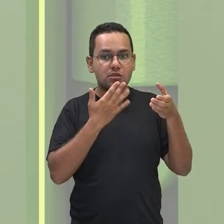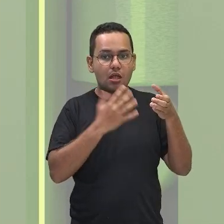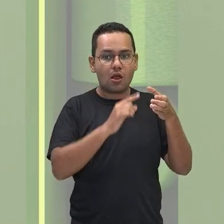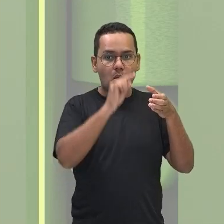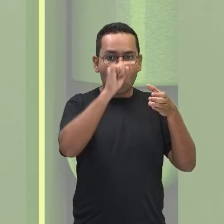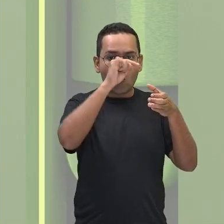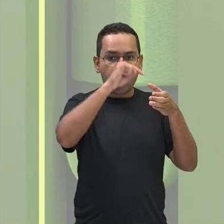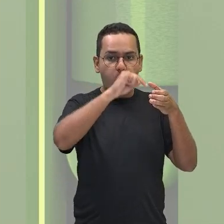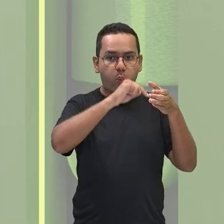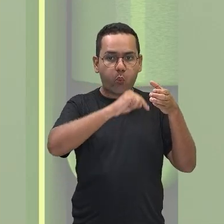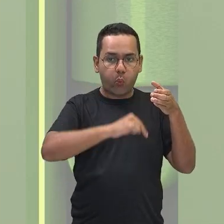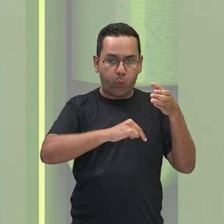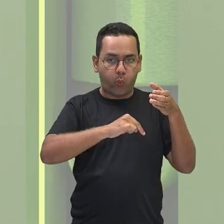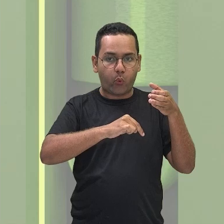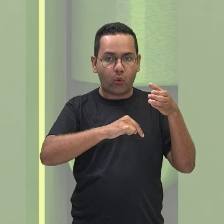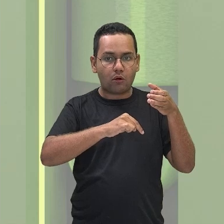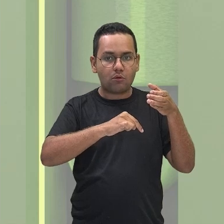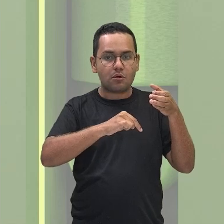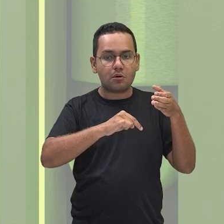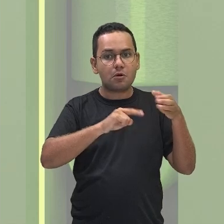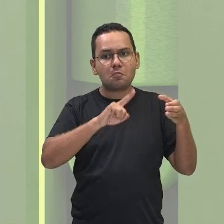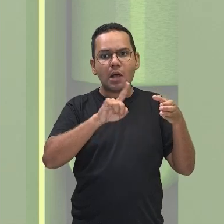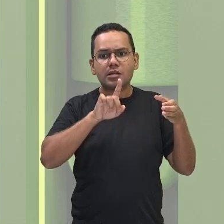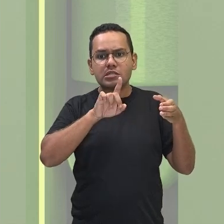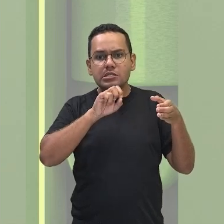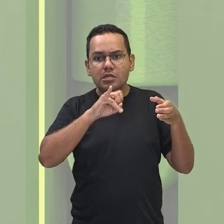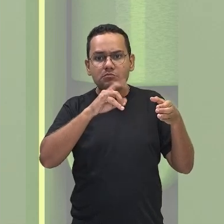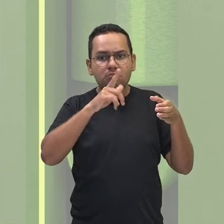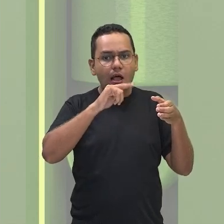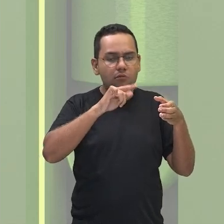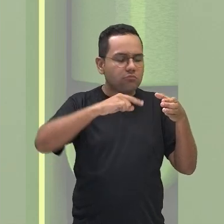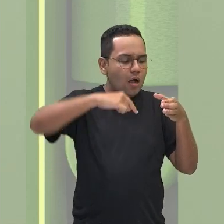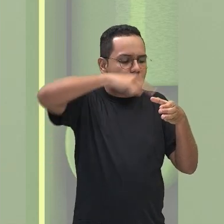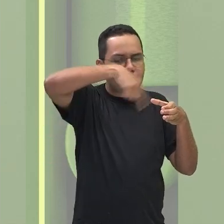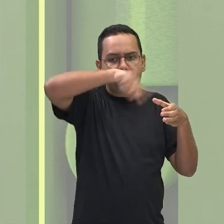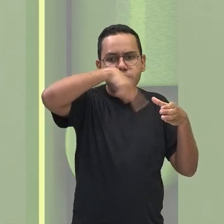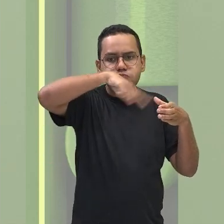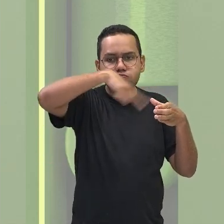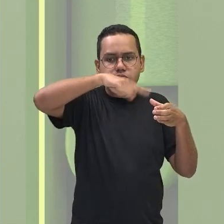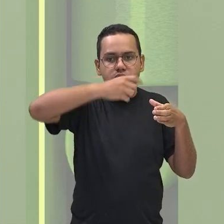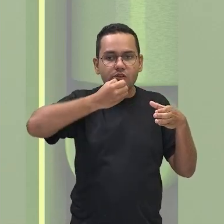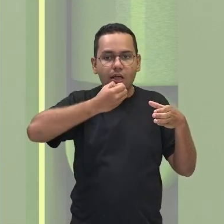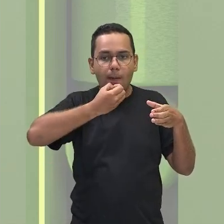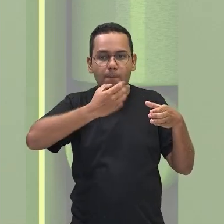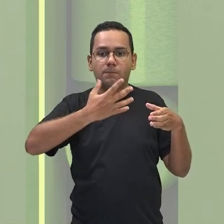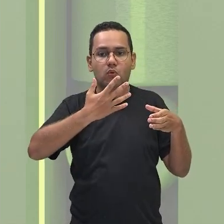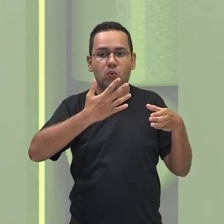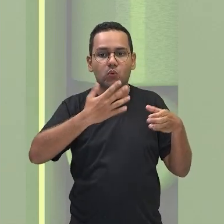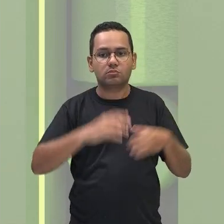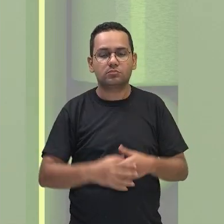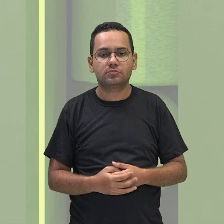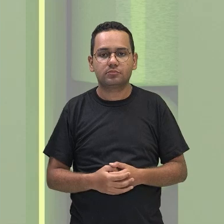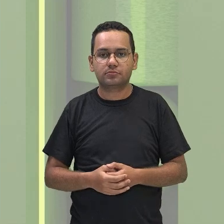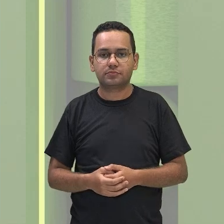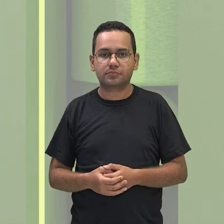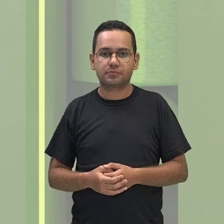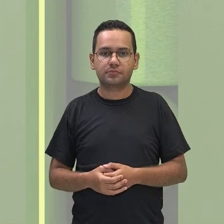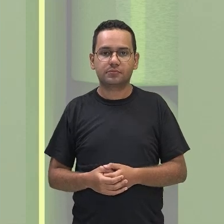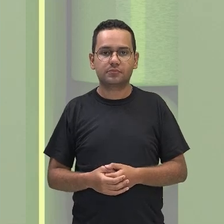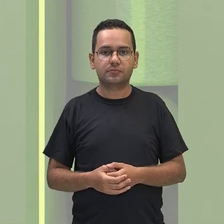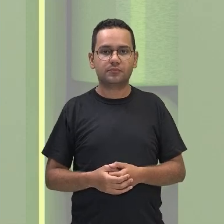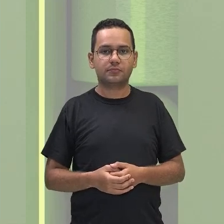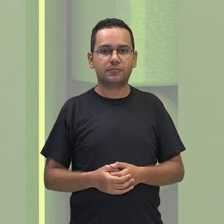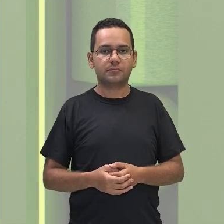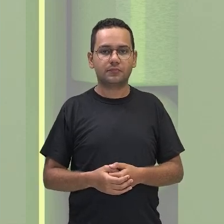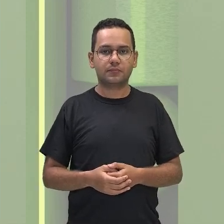ele não desaparece, ele não deixa de ser pigmento, ele não some completamente. Se aquele frasco, se aquele balde